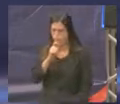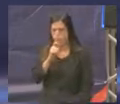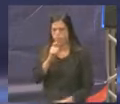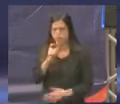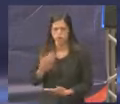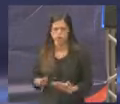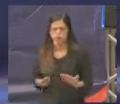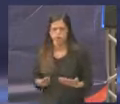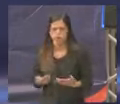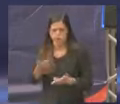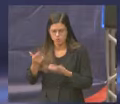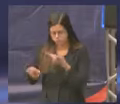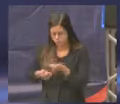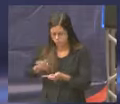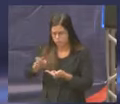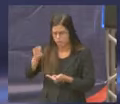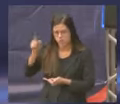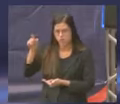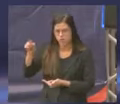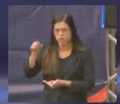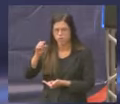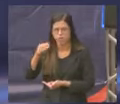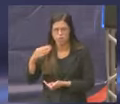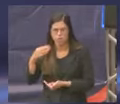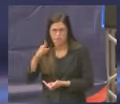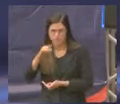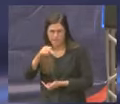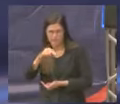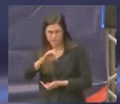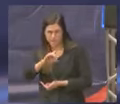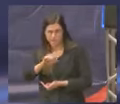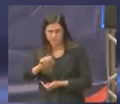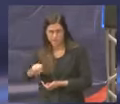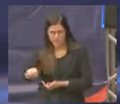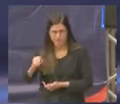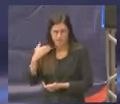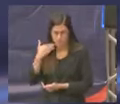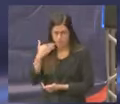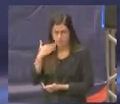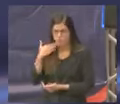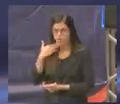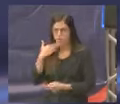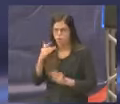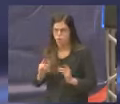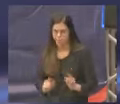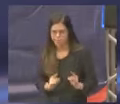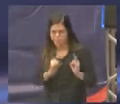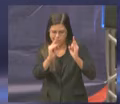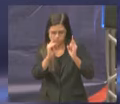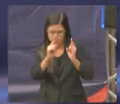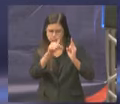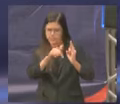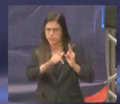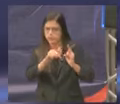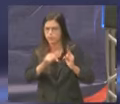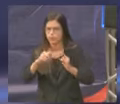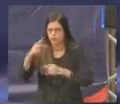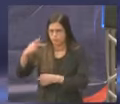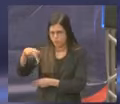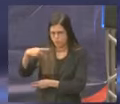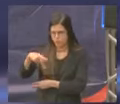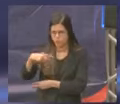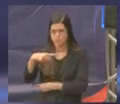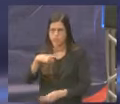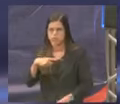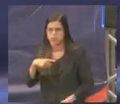eu trabalho ali no BNDES, entre o BNDES, ali no prédio do BNDES, entre o BNDES e a Petrobras, existe